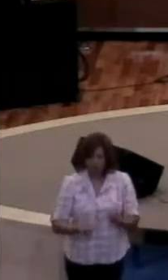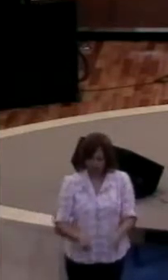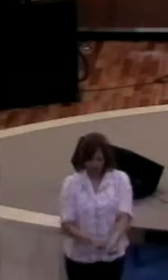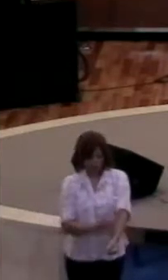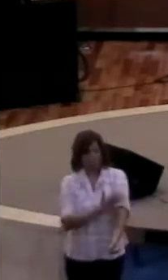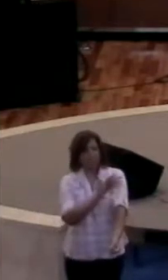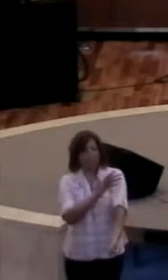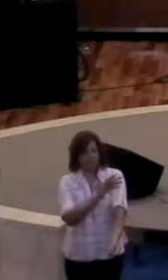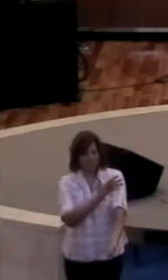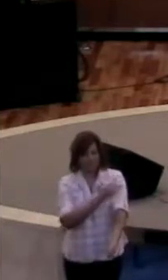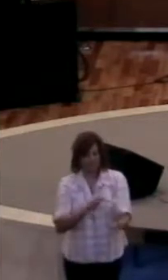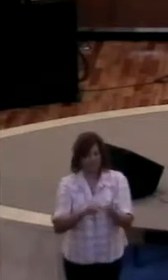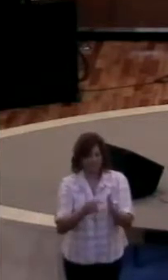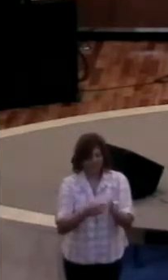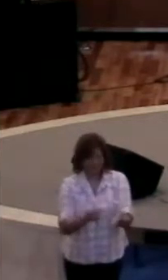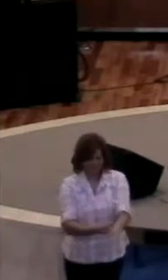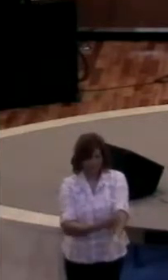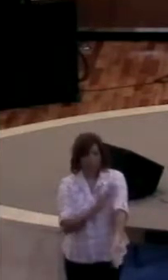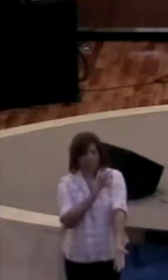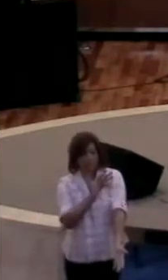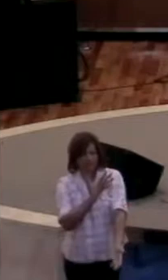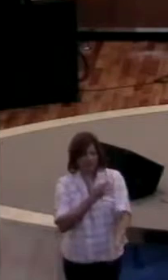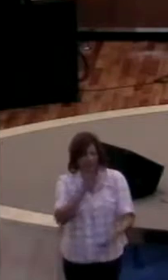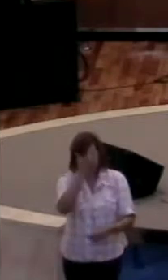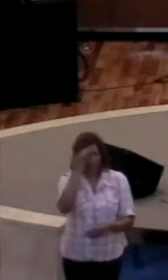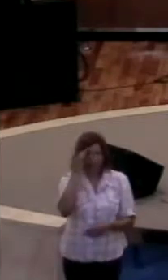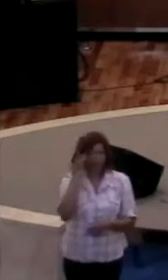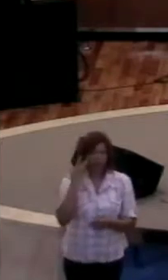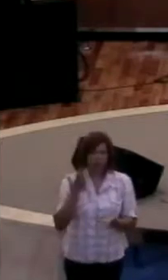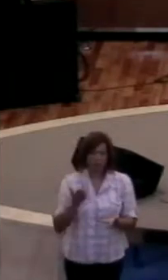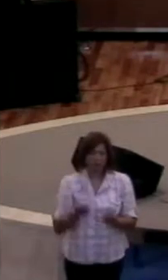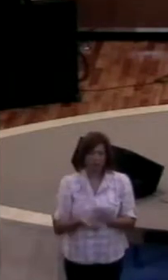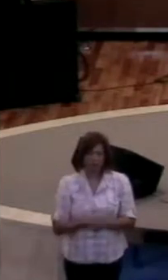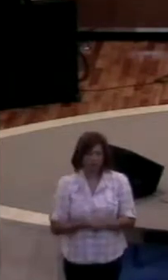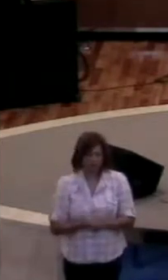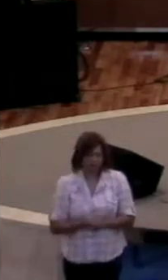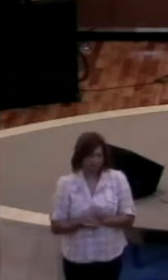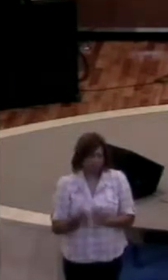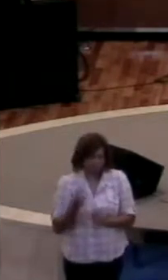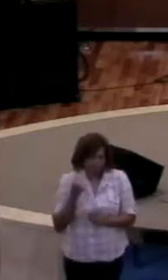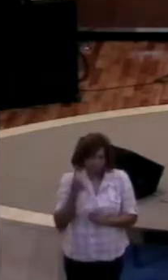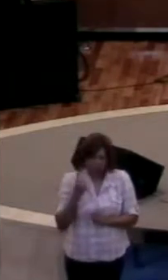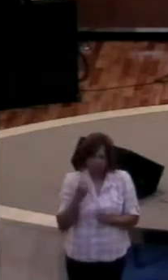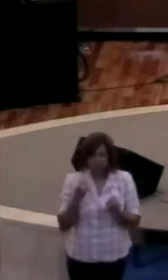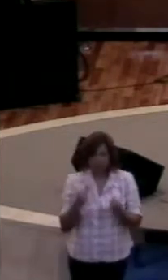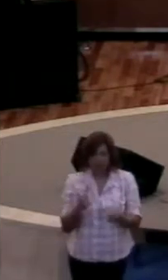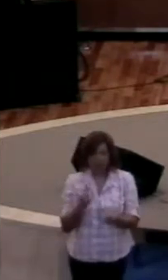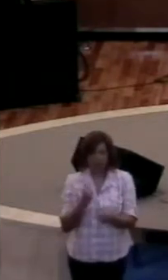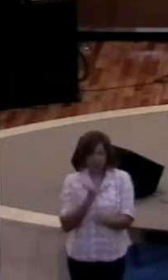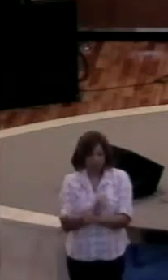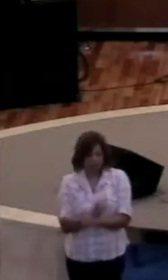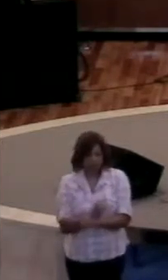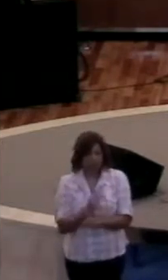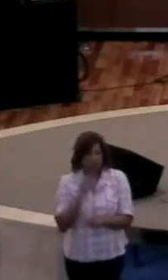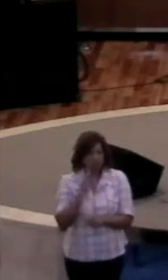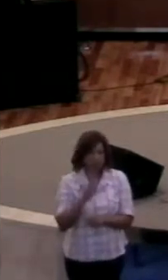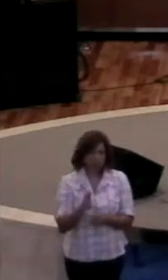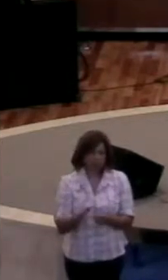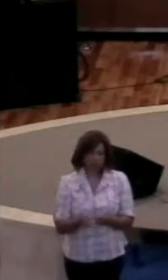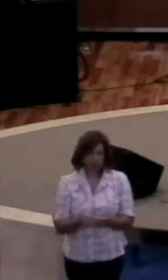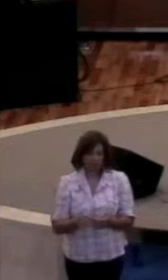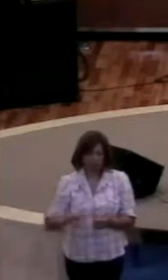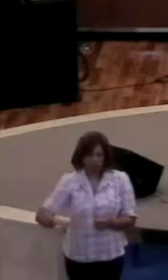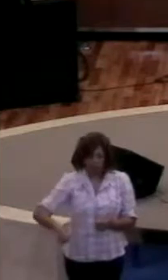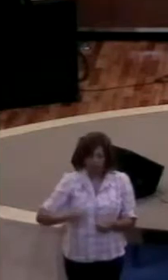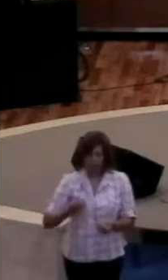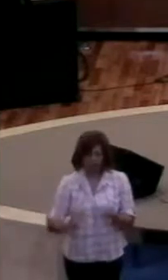E eu continuei parado, esperando. Porque se eu lesse a Bíblia, ninguém ouvia, entendeu? Eu tinha que esperar aquilo acabar. E ele ficou do meu lado assim: aproveita o